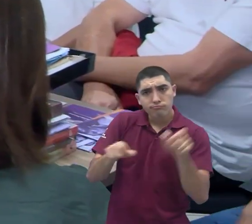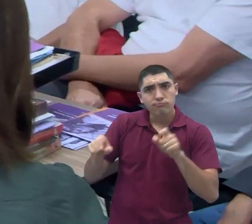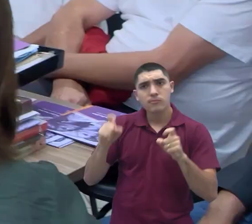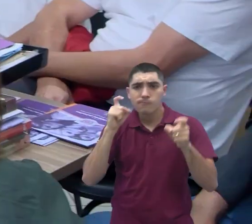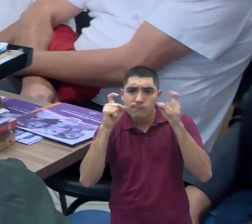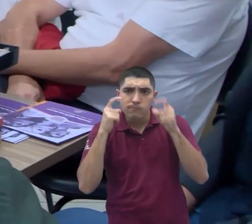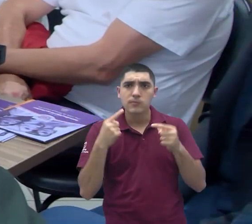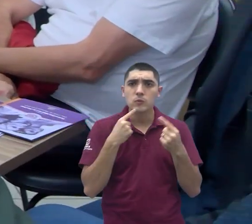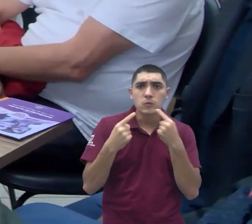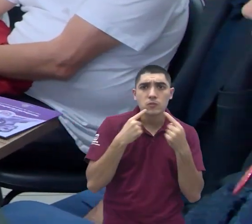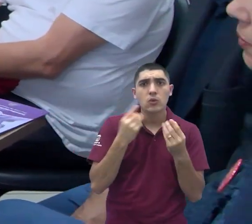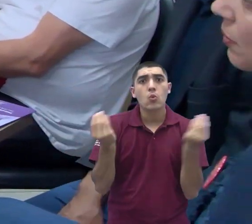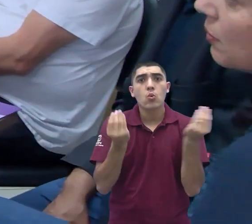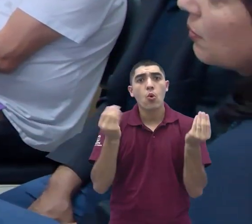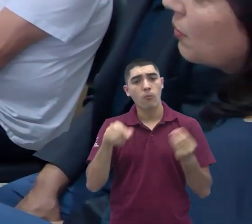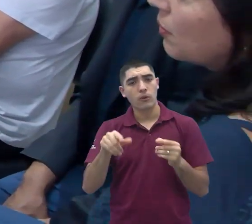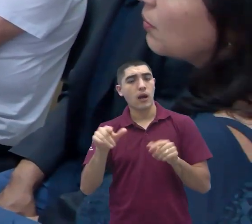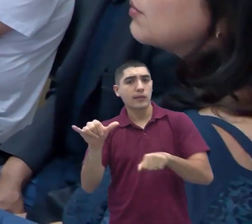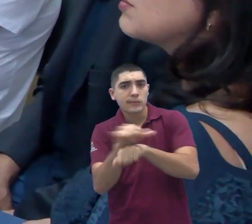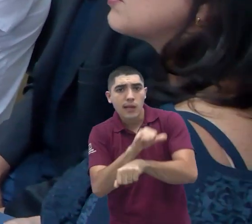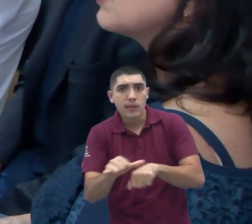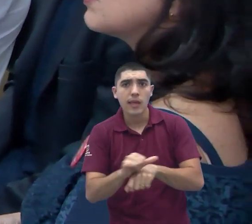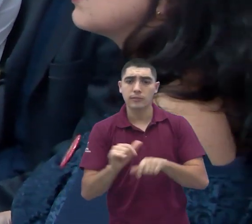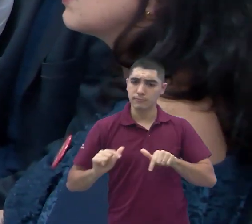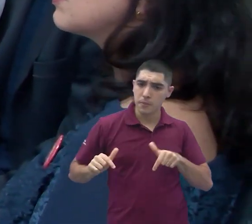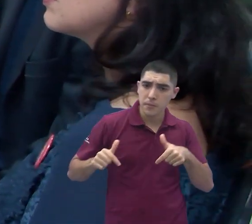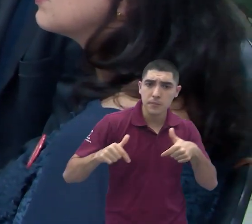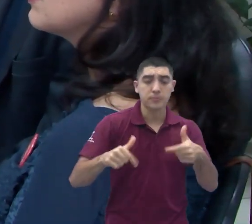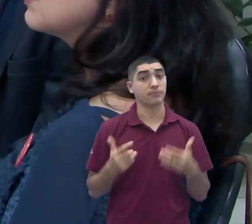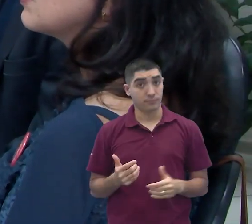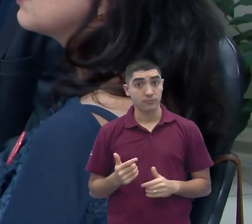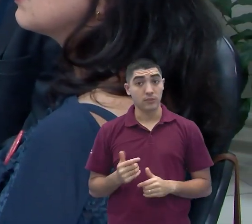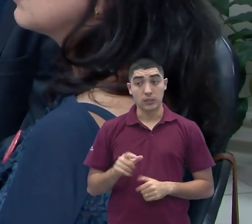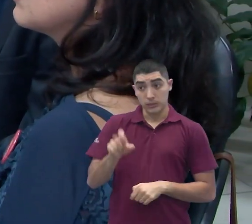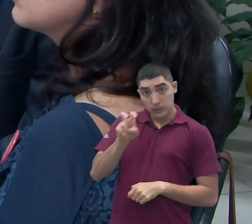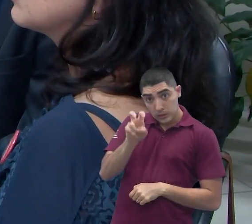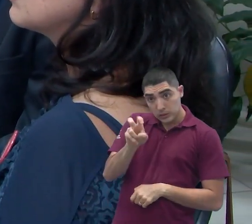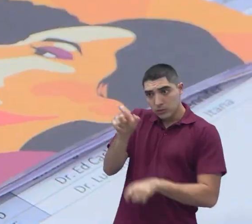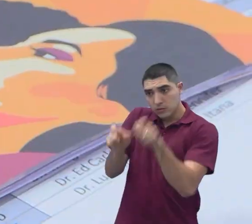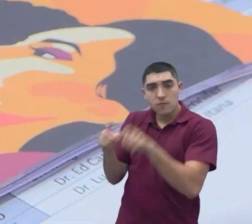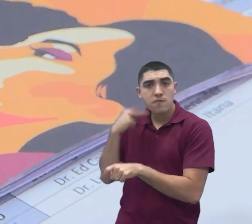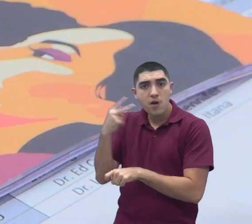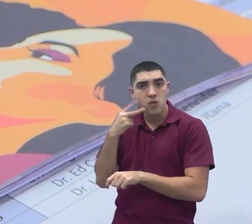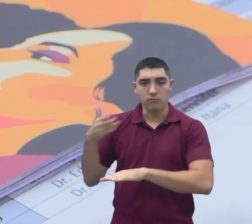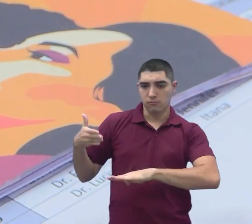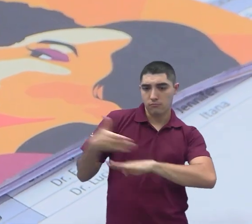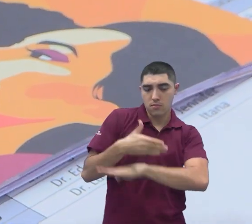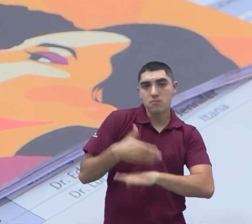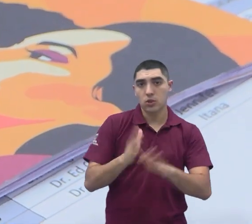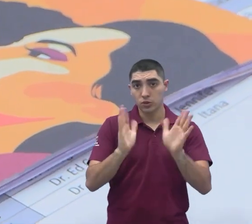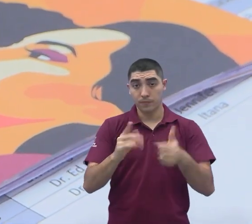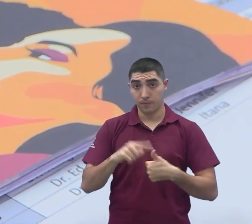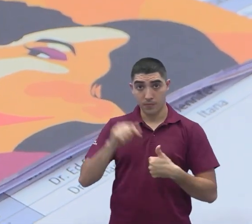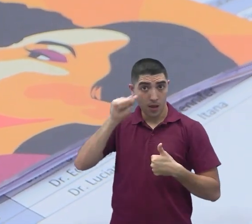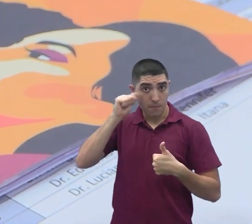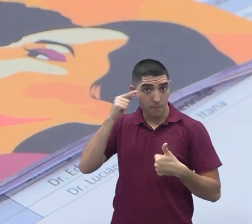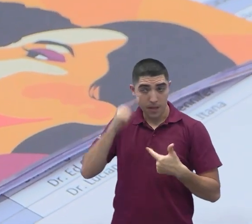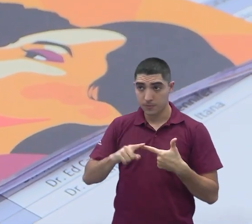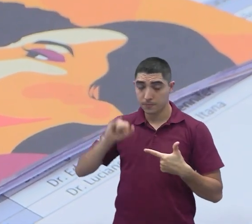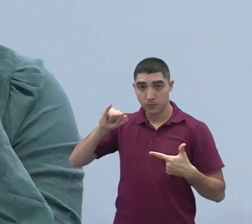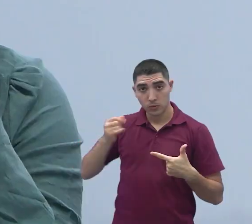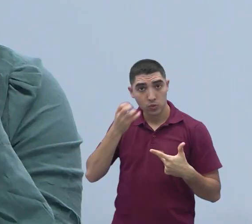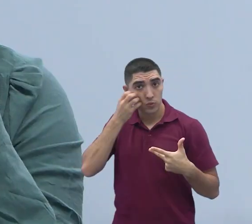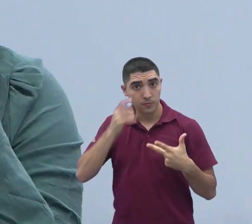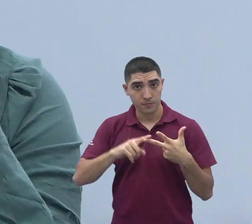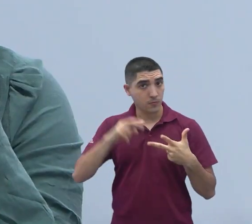debater políticas públicas e ações de combate à violência sexual no município. 5 parlamentares participaram do